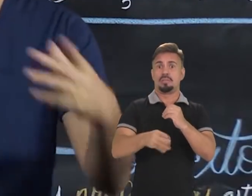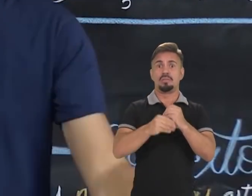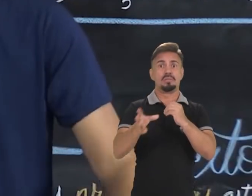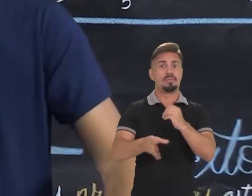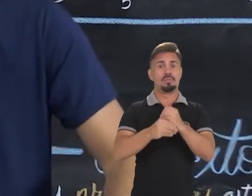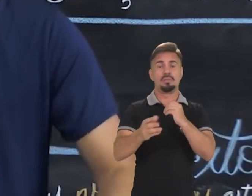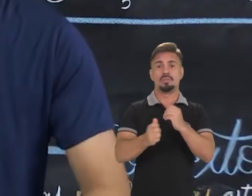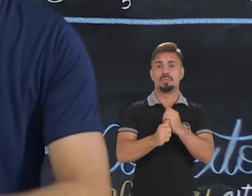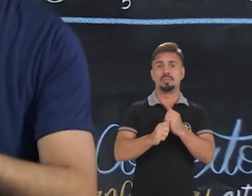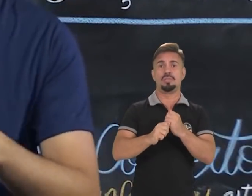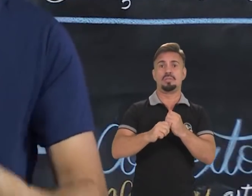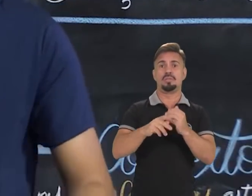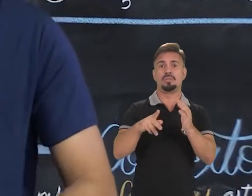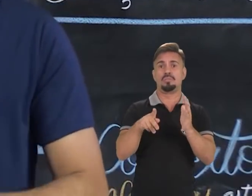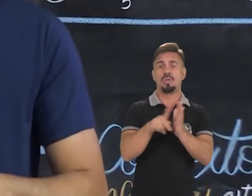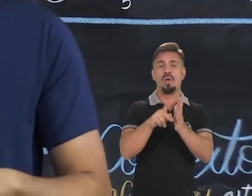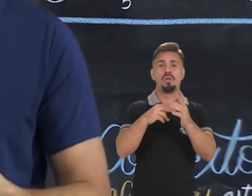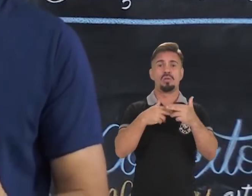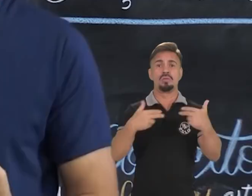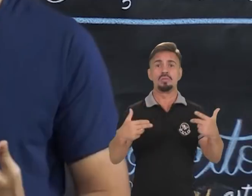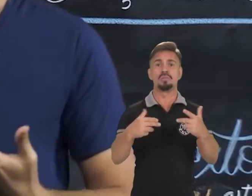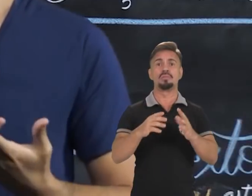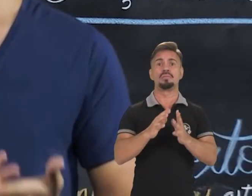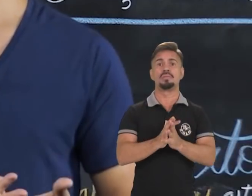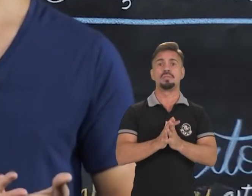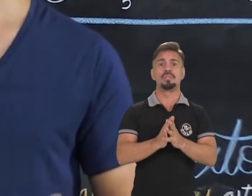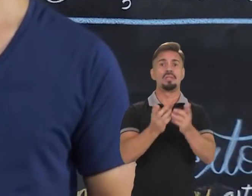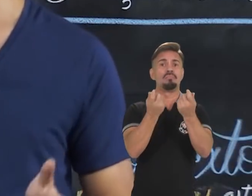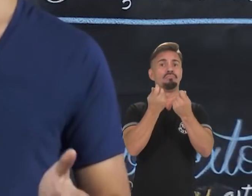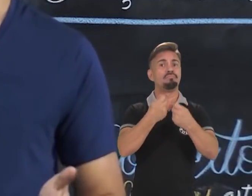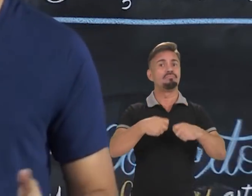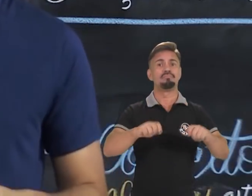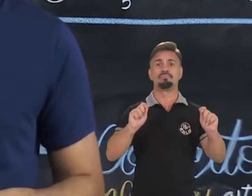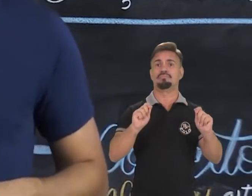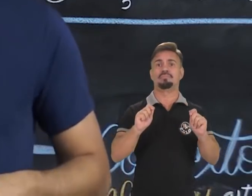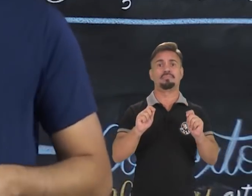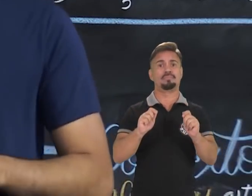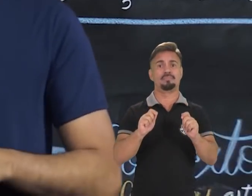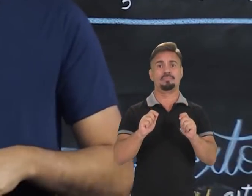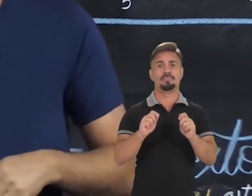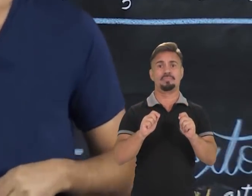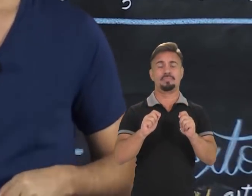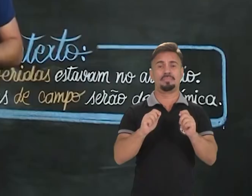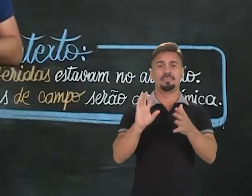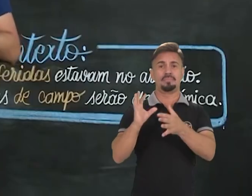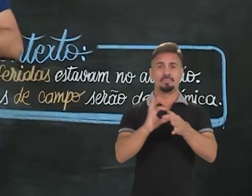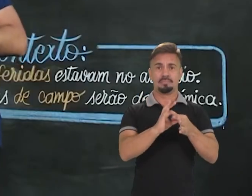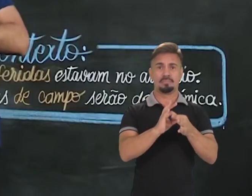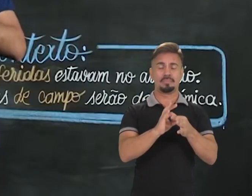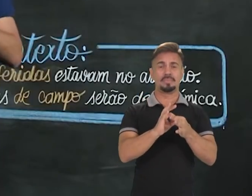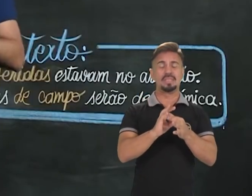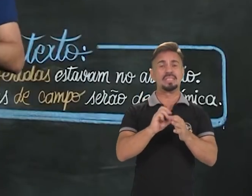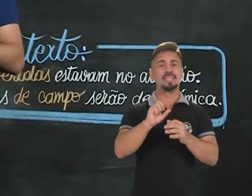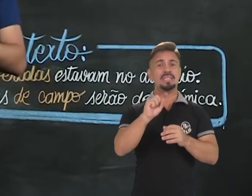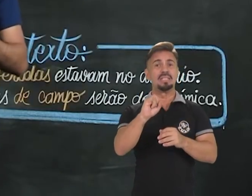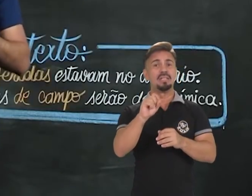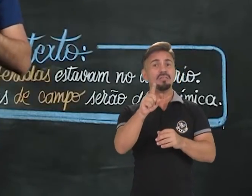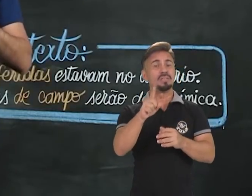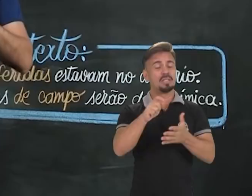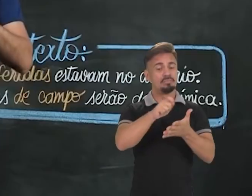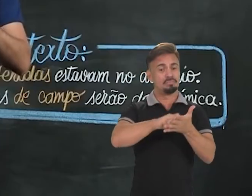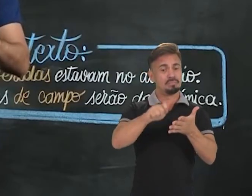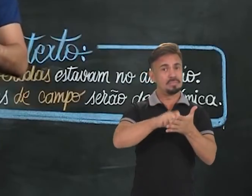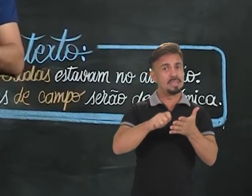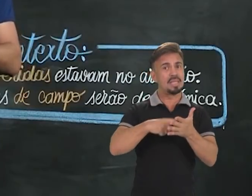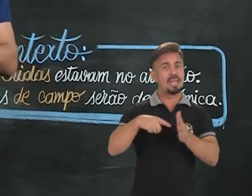de adjetivos, de pronomes, de numerais, que não são necessariamente necessários para aquele contexto. Caso você vá fazer isso, é